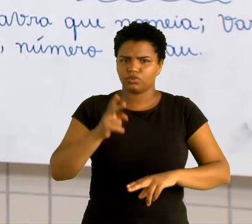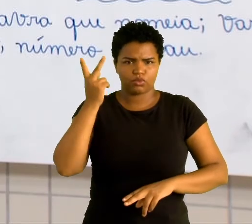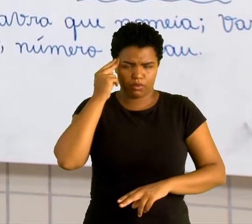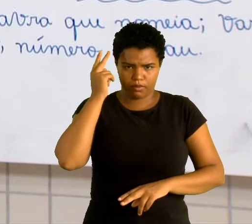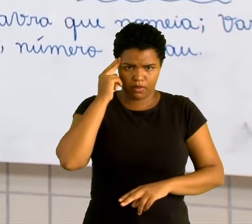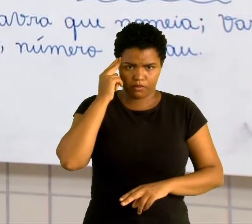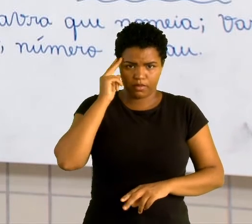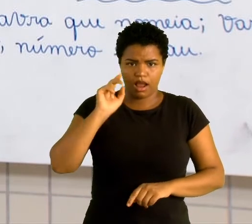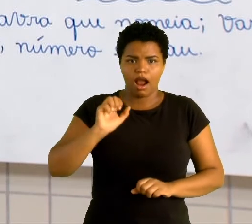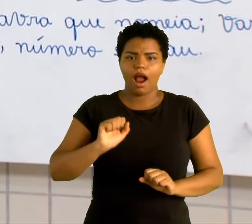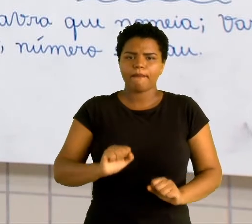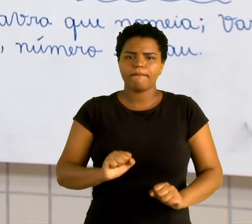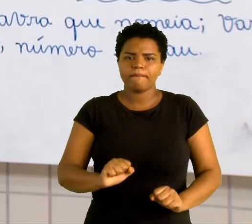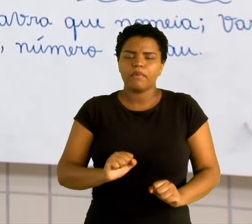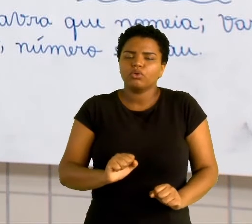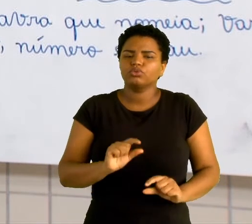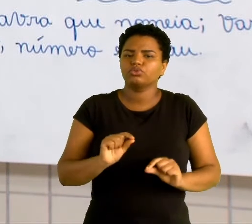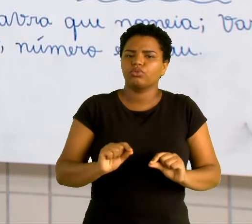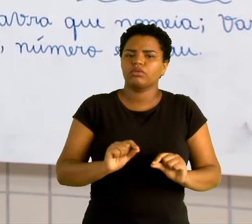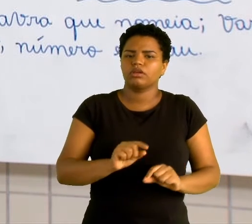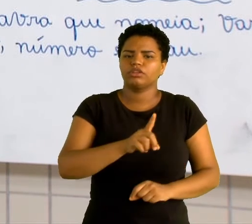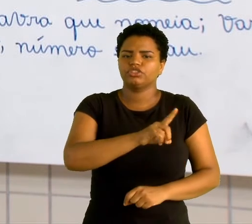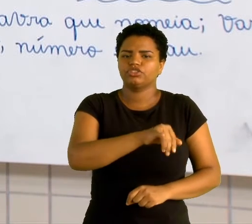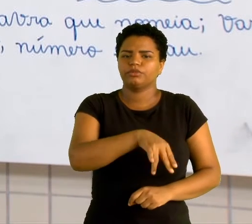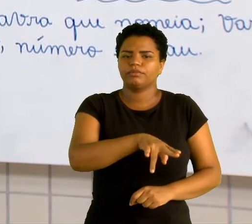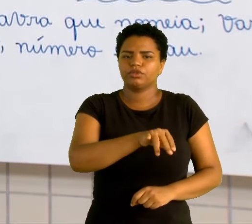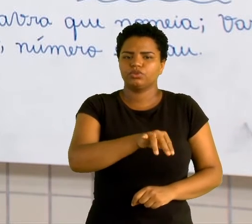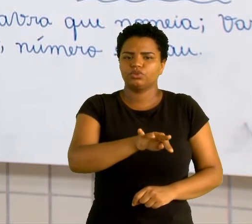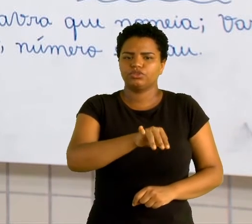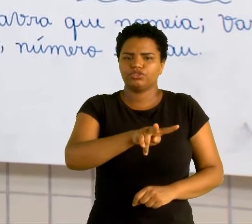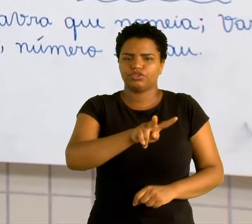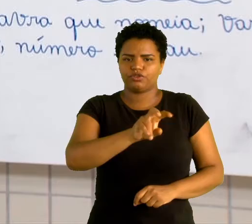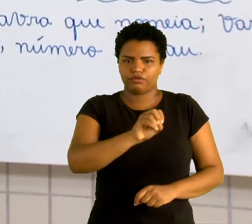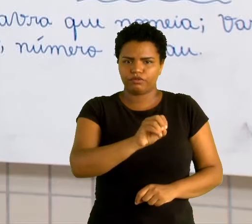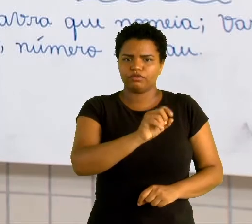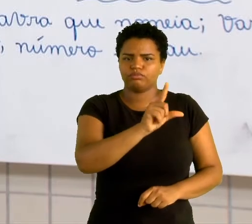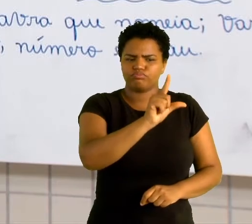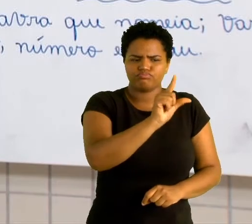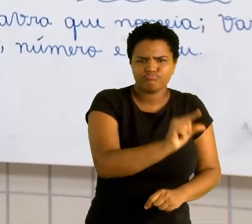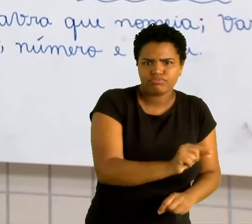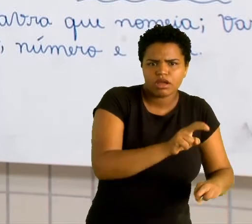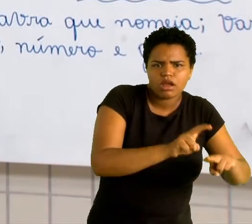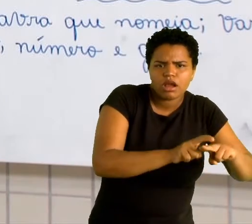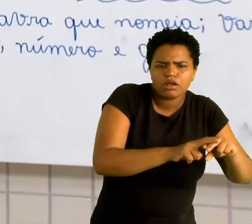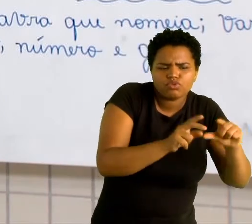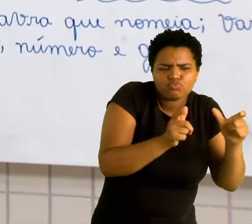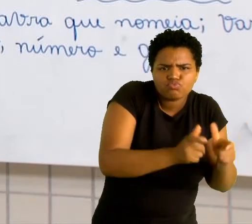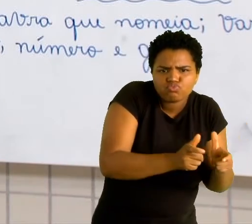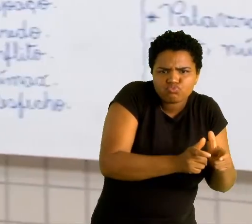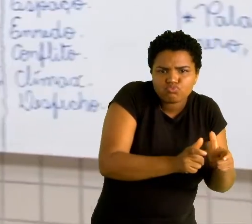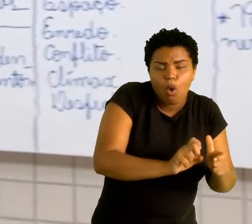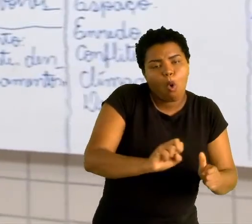para o grau diminutivo, cadeirinha, e no aumentativo, cadeirão.